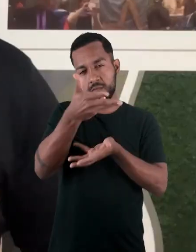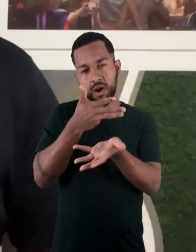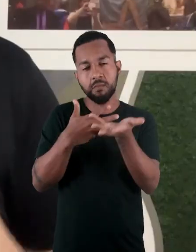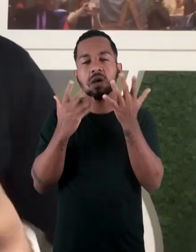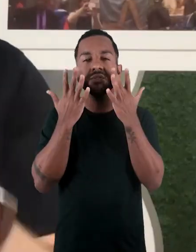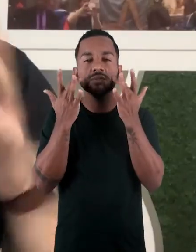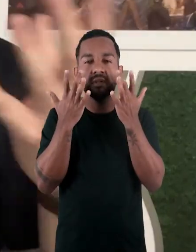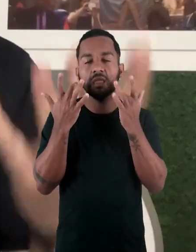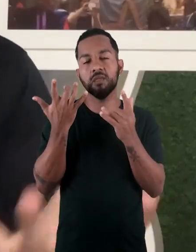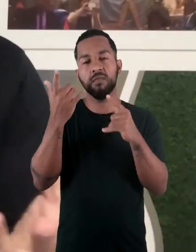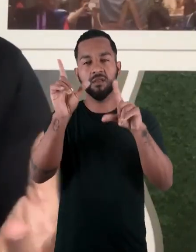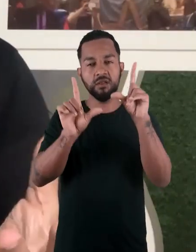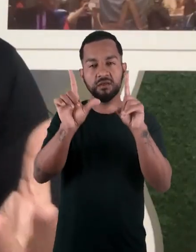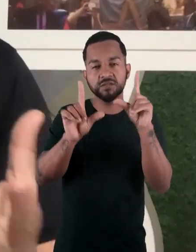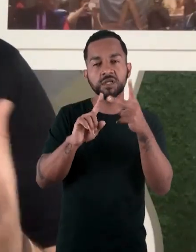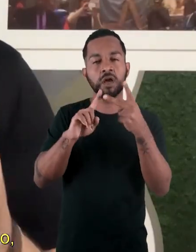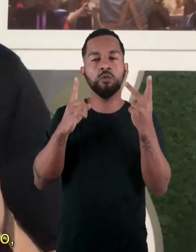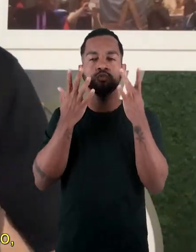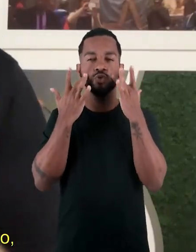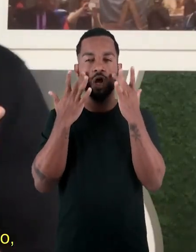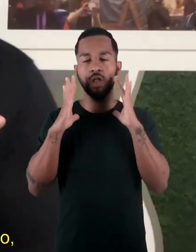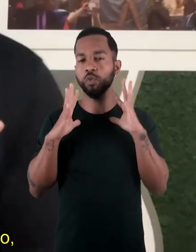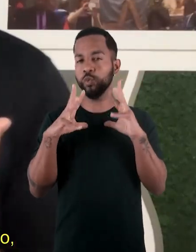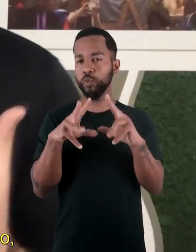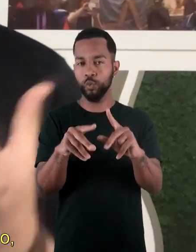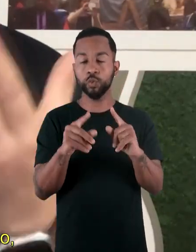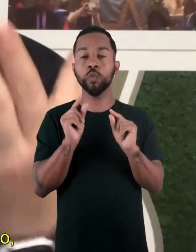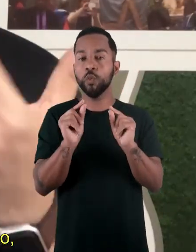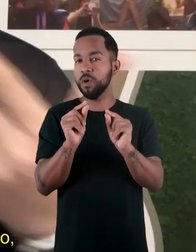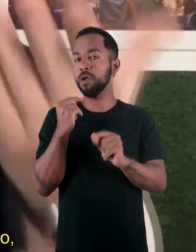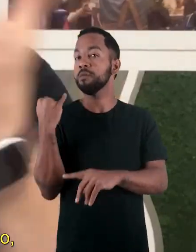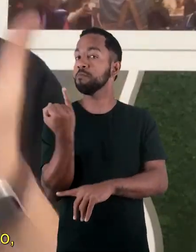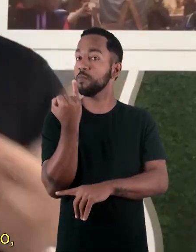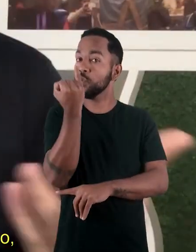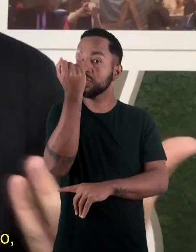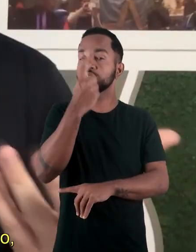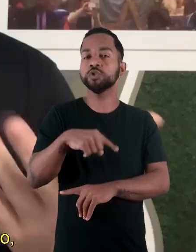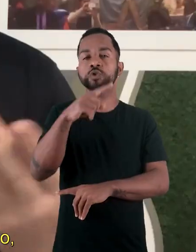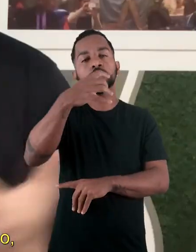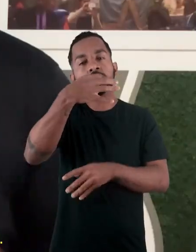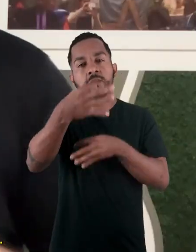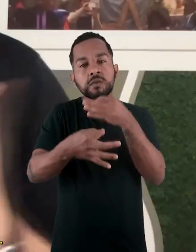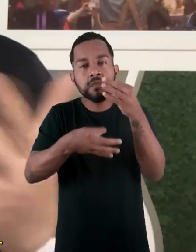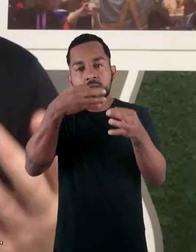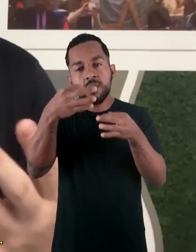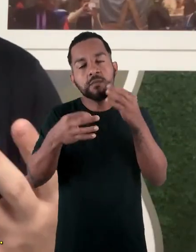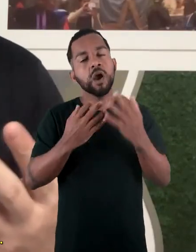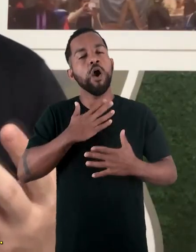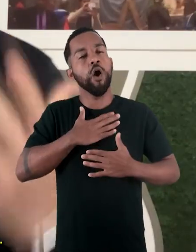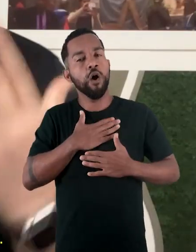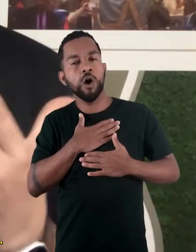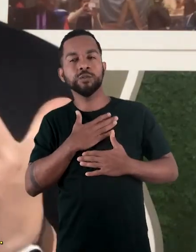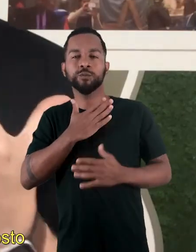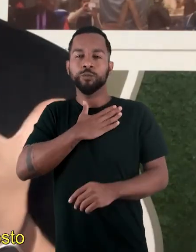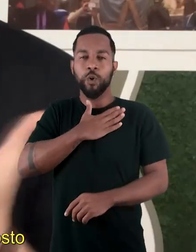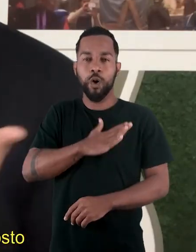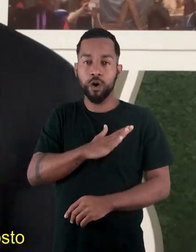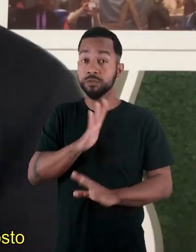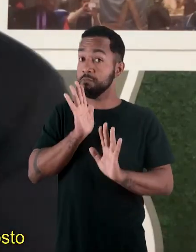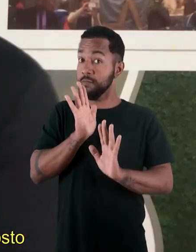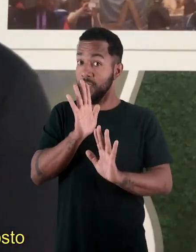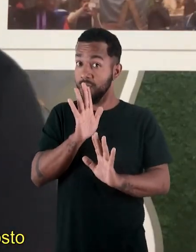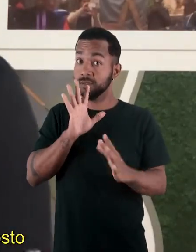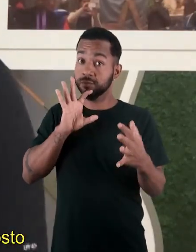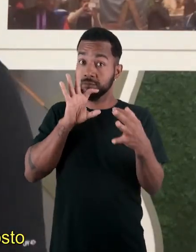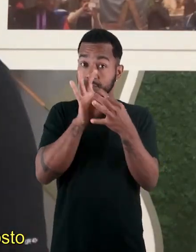televisão, teatro, a comunicação como um todo, é importantíssimo que a gente tenha esse senso crítico que a gente estava falando, do que eu gosto e o que eu não gosto, mas que eu me